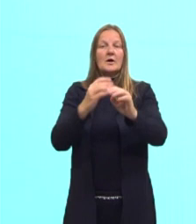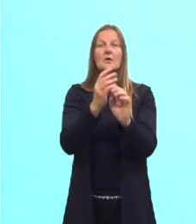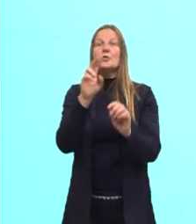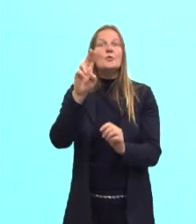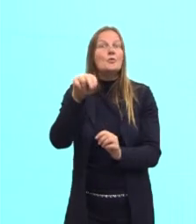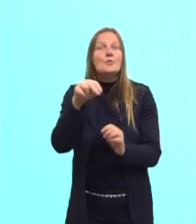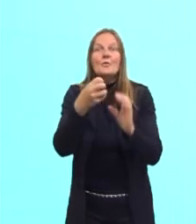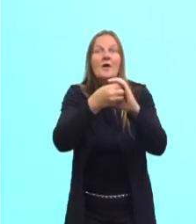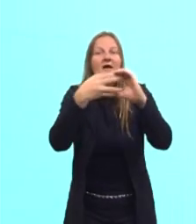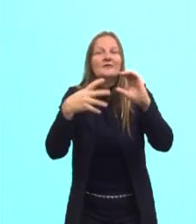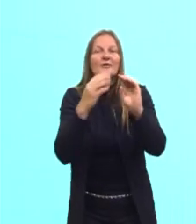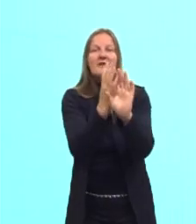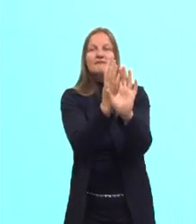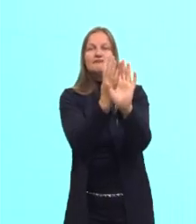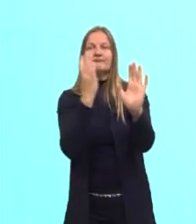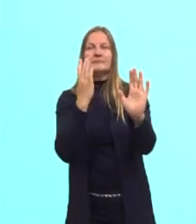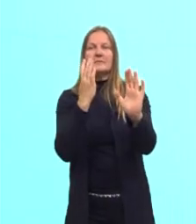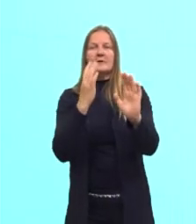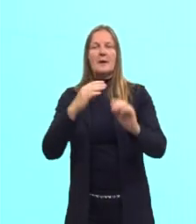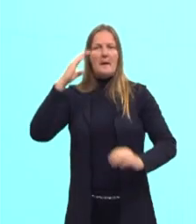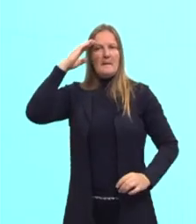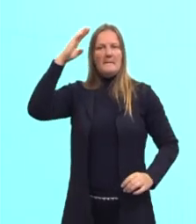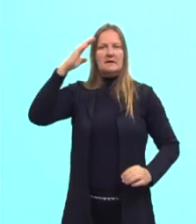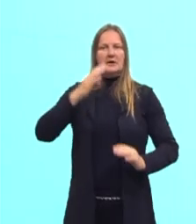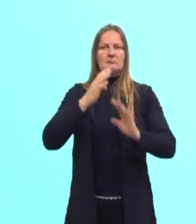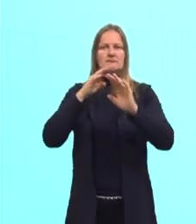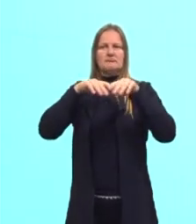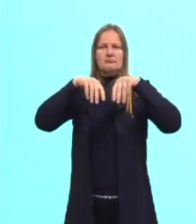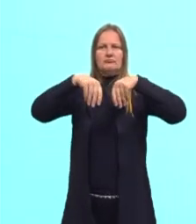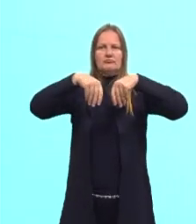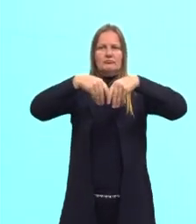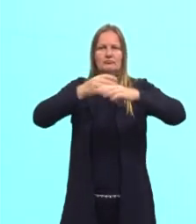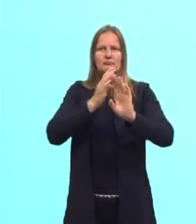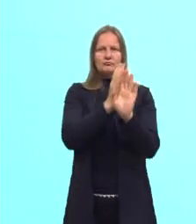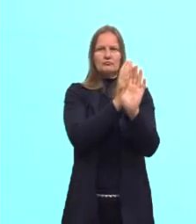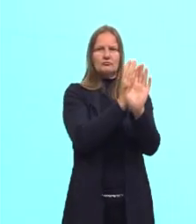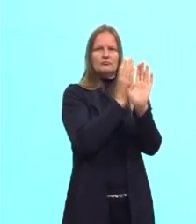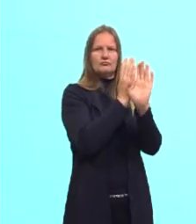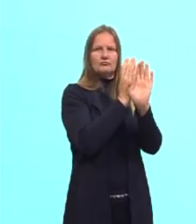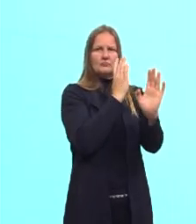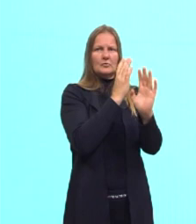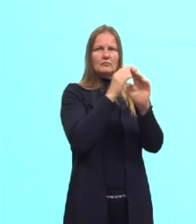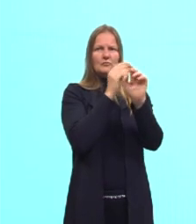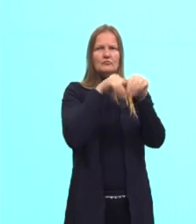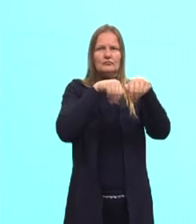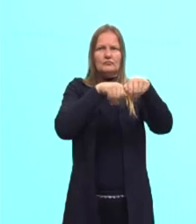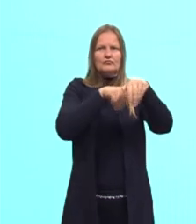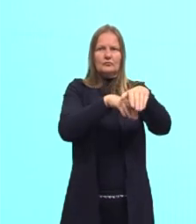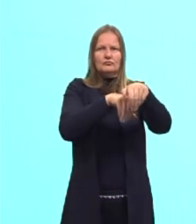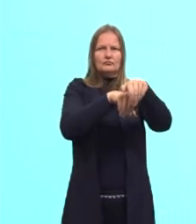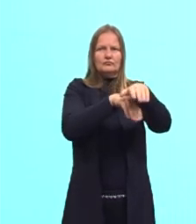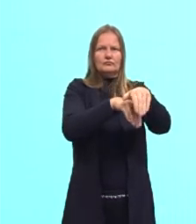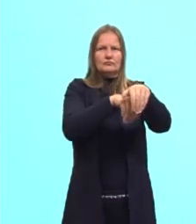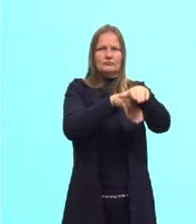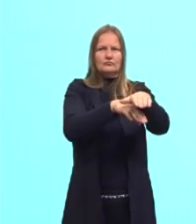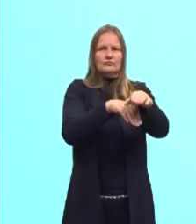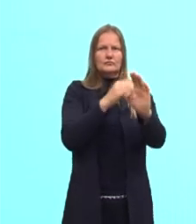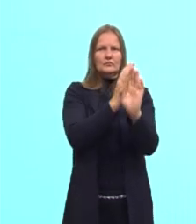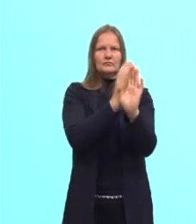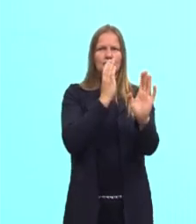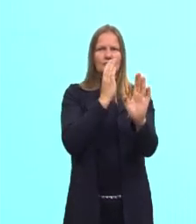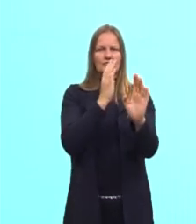enfileirados é Normalmente quando se retrata uma guarda civil ela está enfileirada